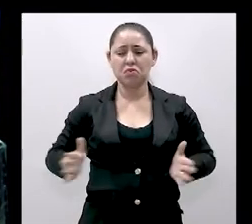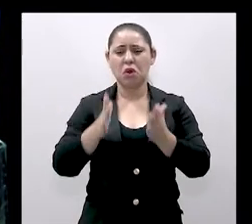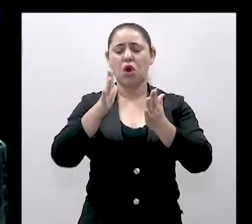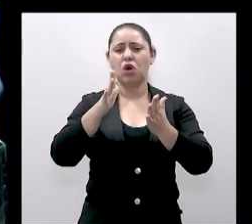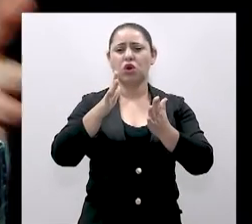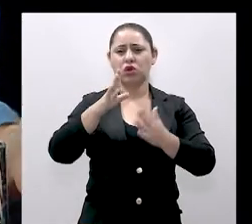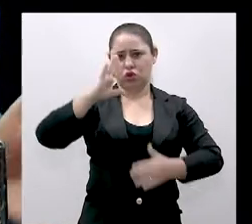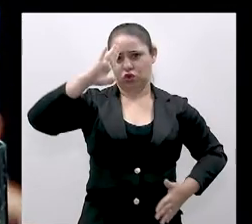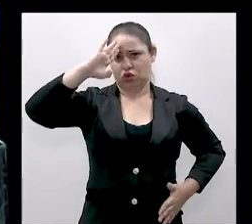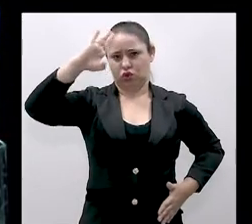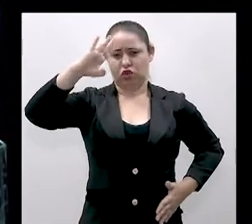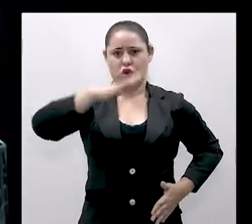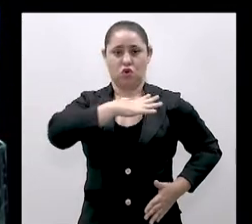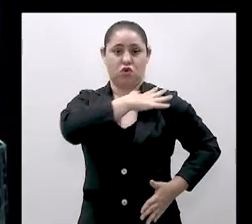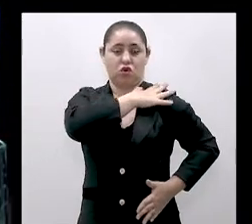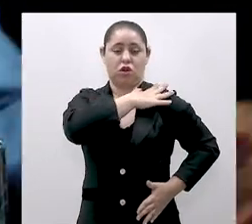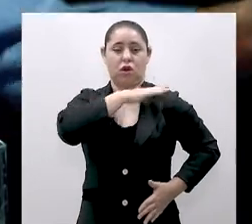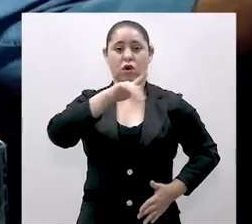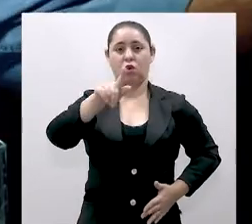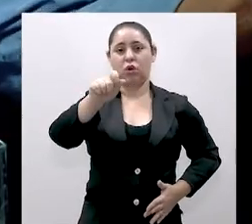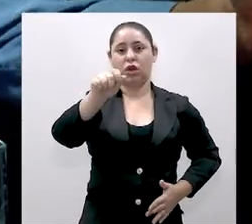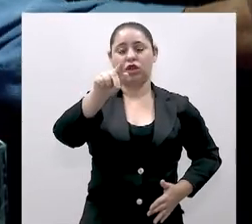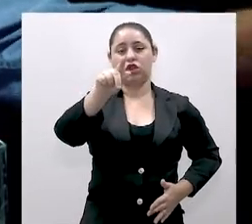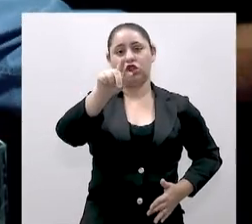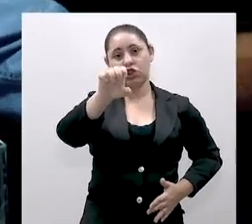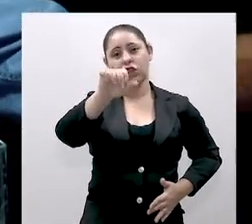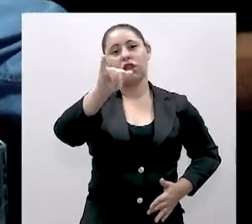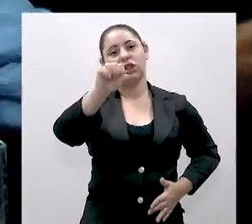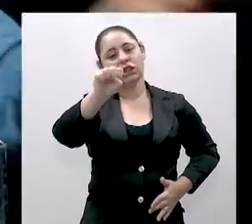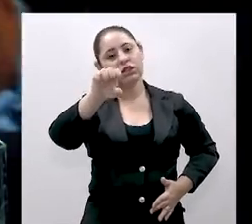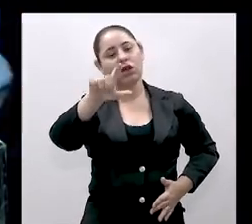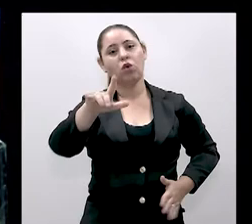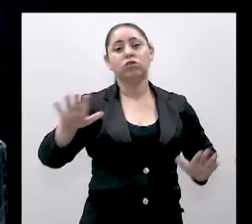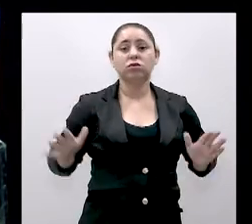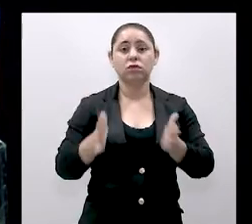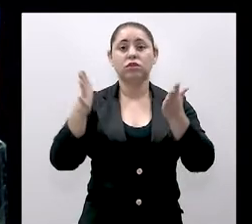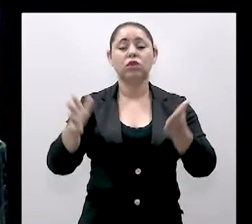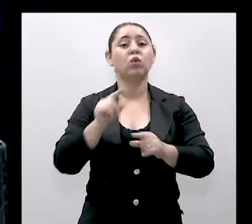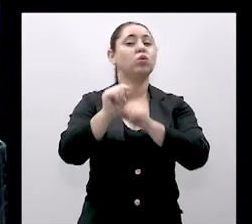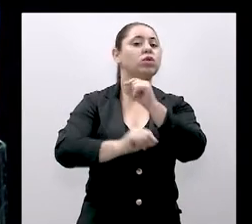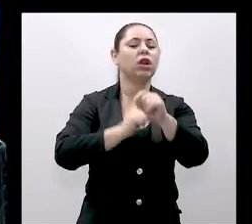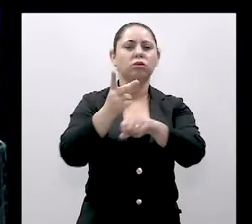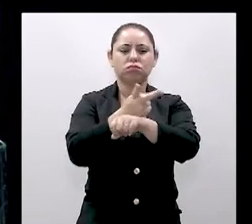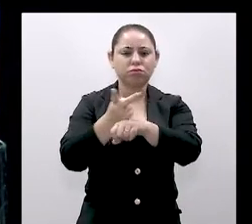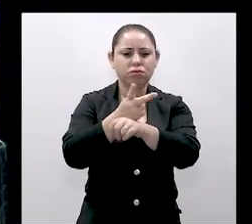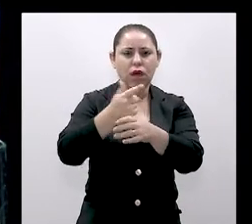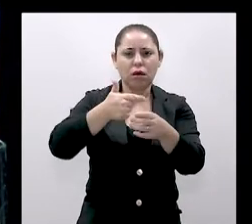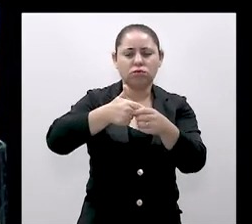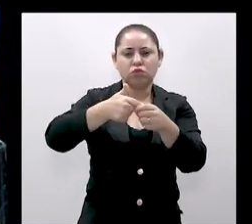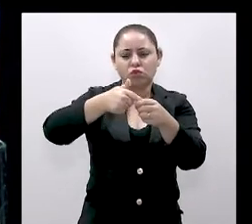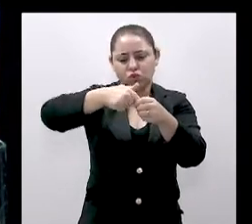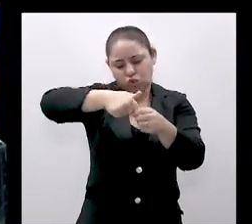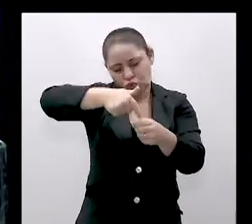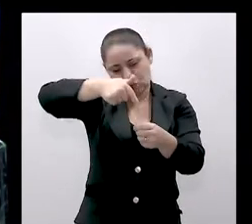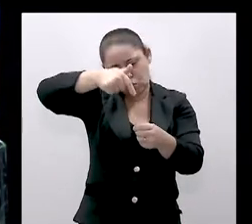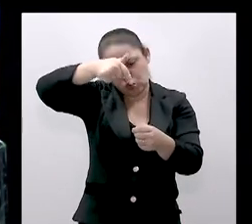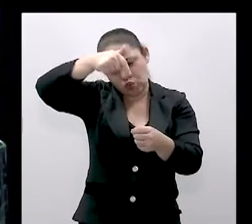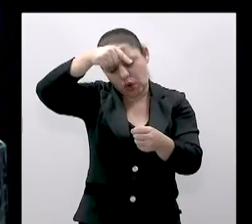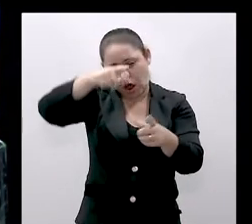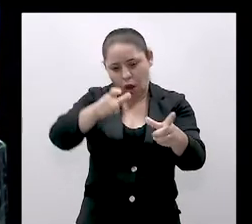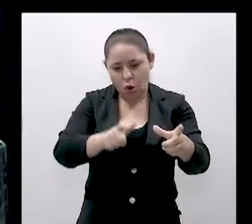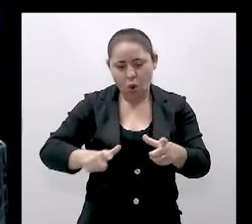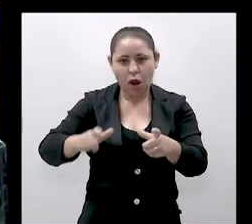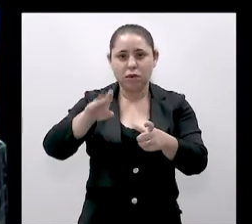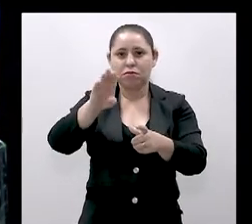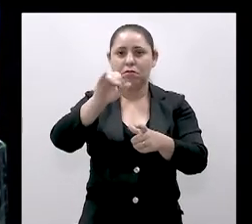deu um impulso na pessoa vai funcionar o gás viu logo depois da crise do petróleo em 73 quando o gás e incentivou a exploração e produção na